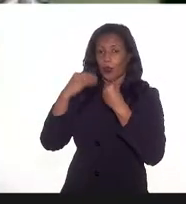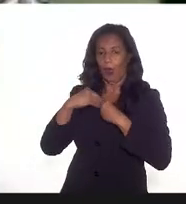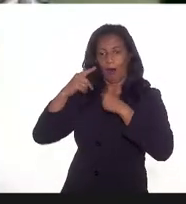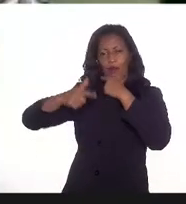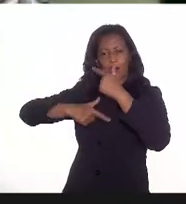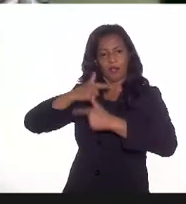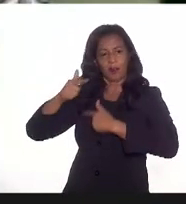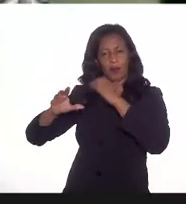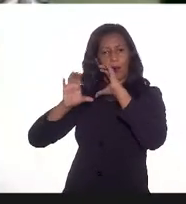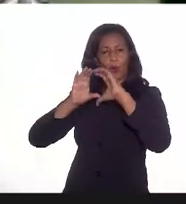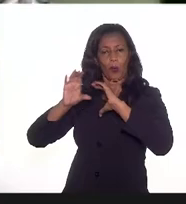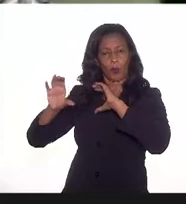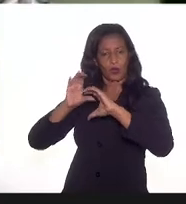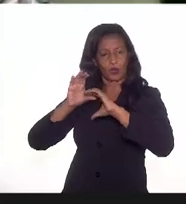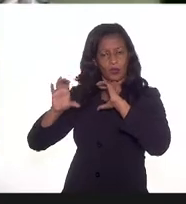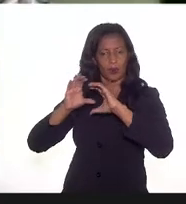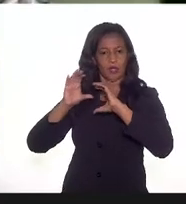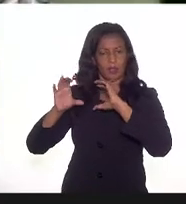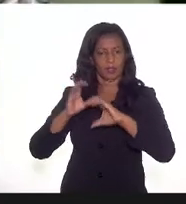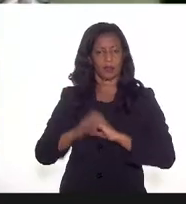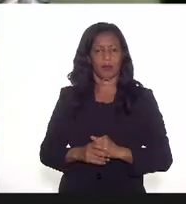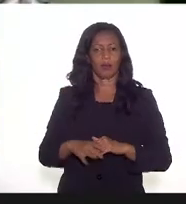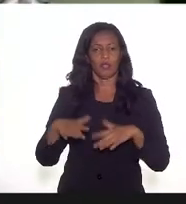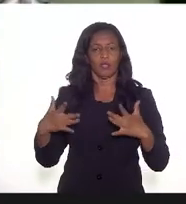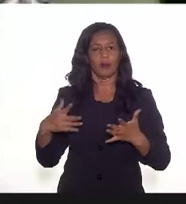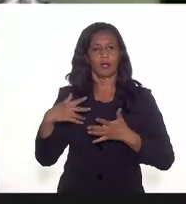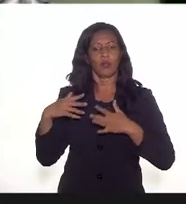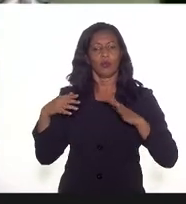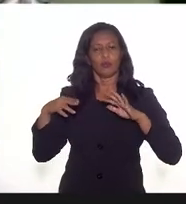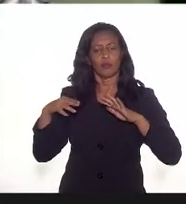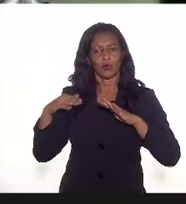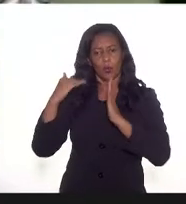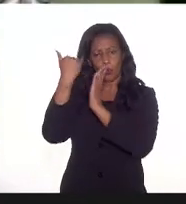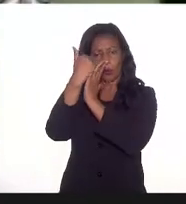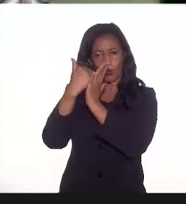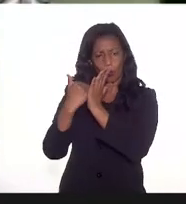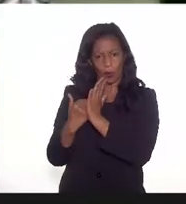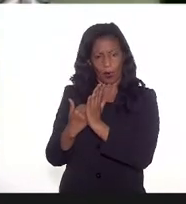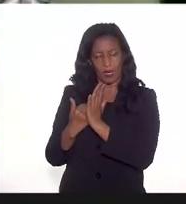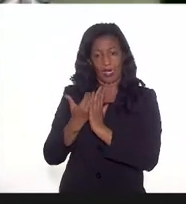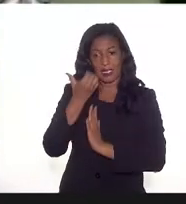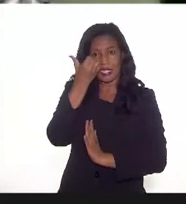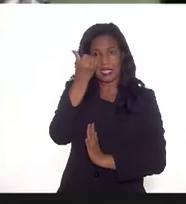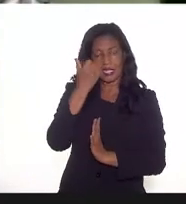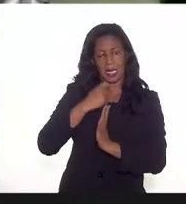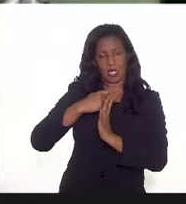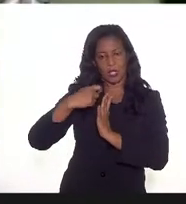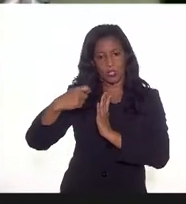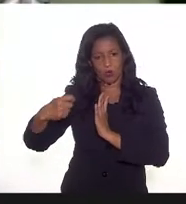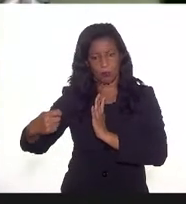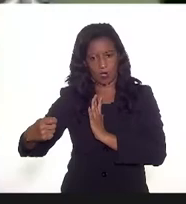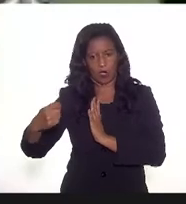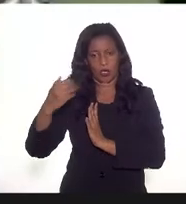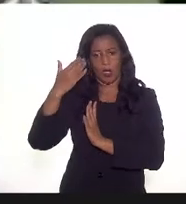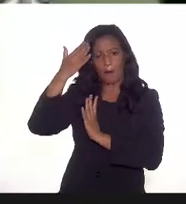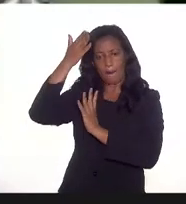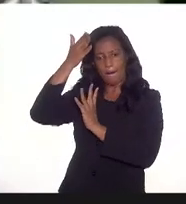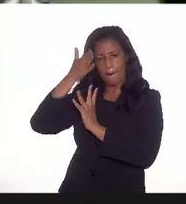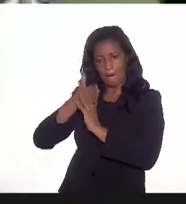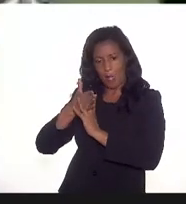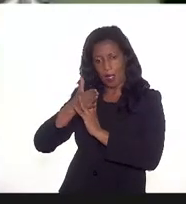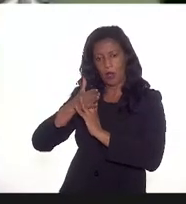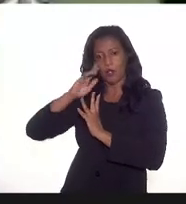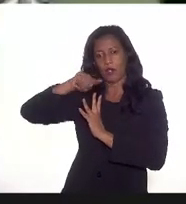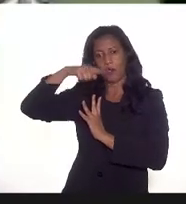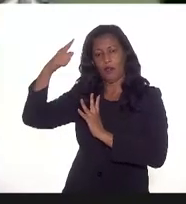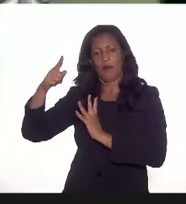e a comunicação com a Cefaz. Então, estamos estabelecendo um cronograma semestral, ou seja, no meio do ano e no final do